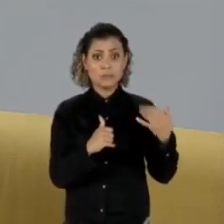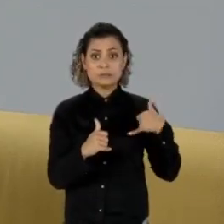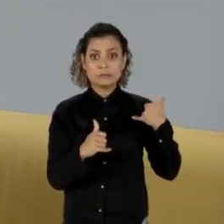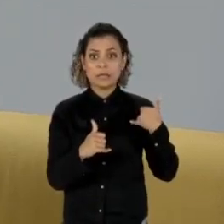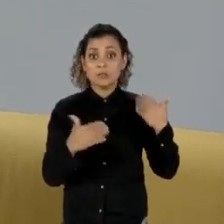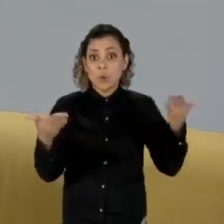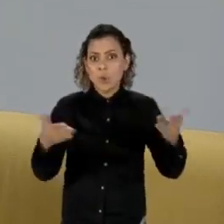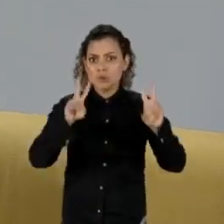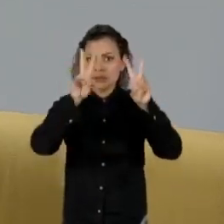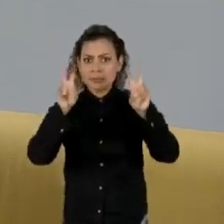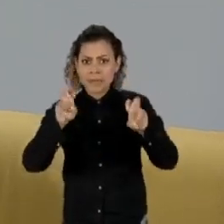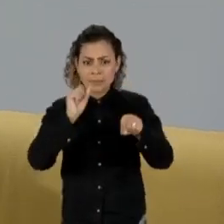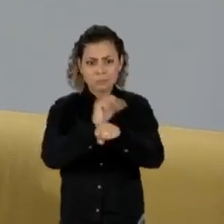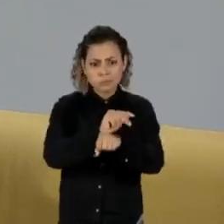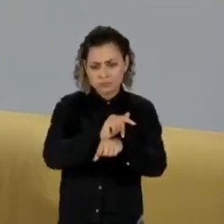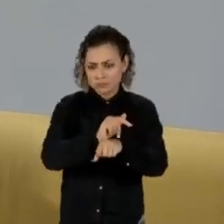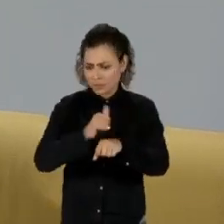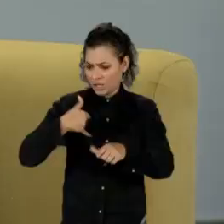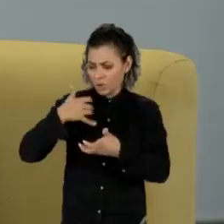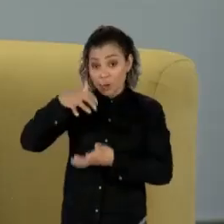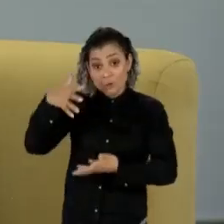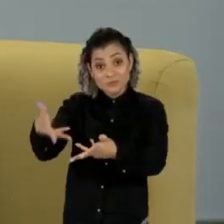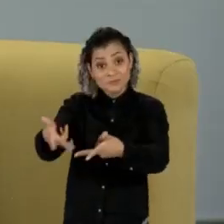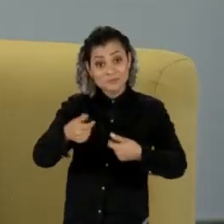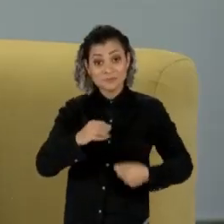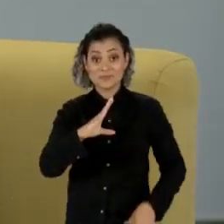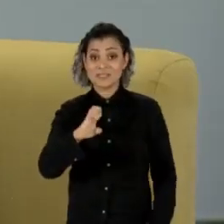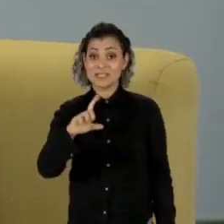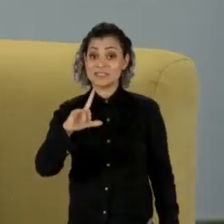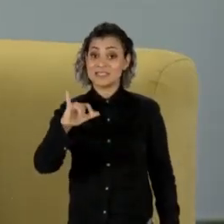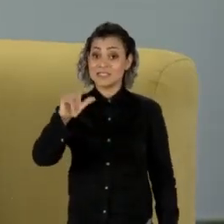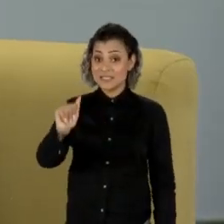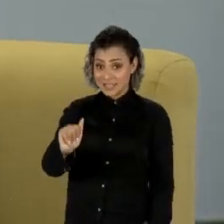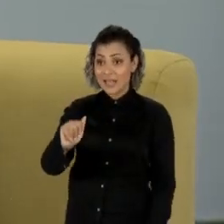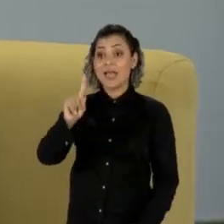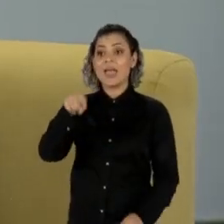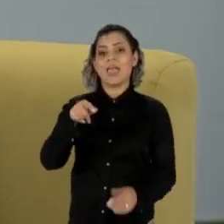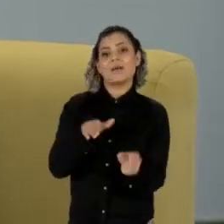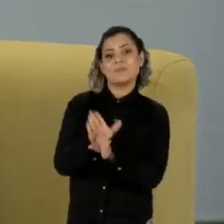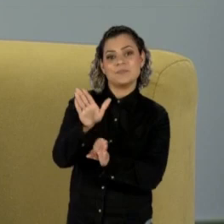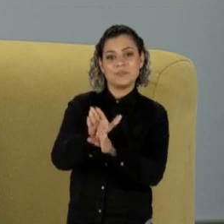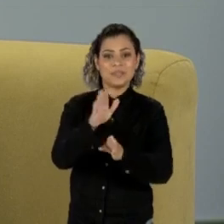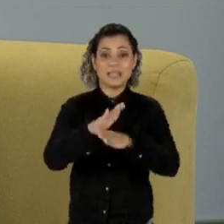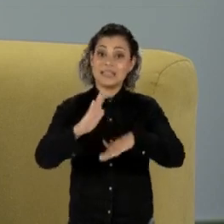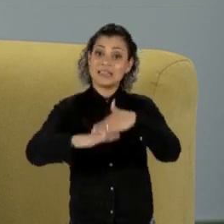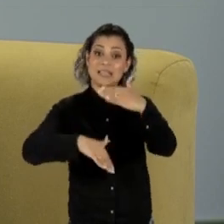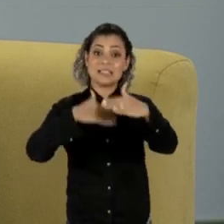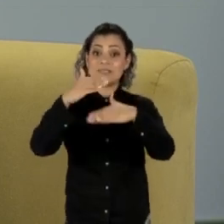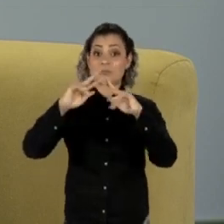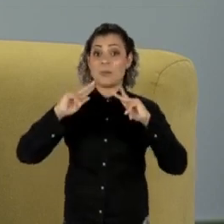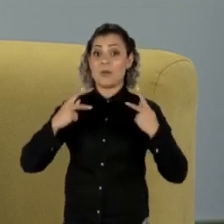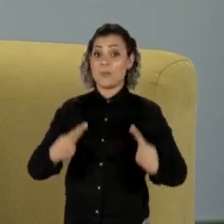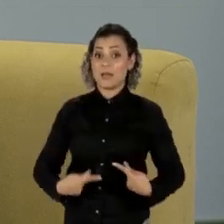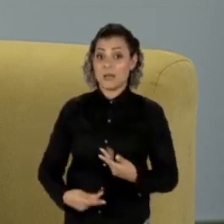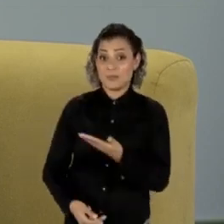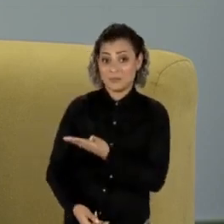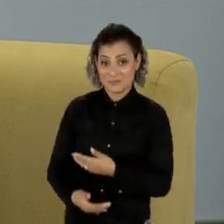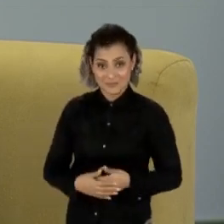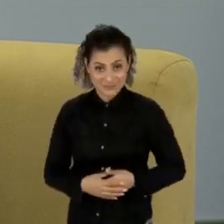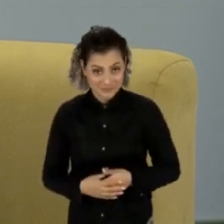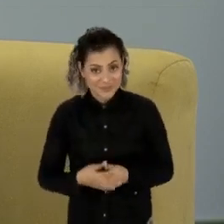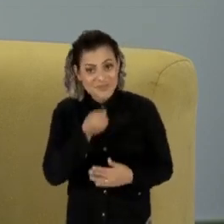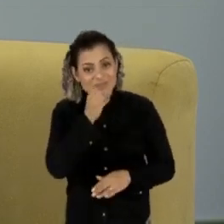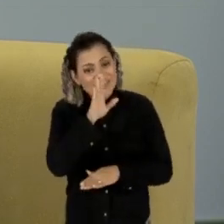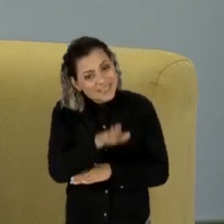sobre essa população hoje nós recebemos a sicília barbosa e é consultora de desenvolvimento humano sicília